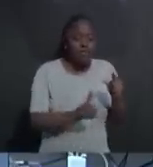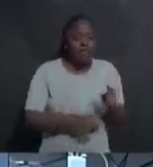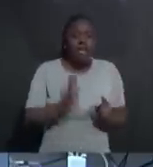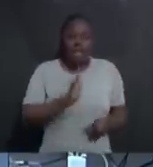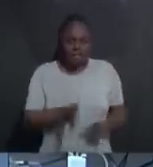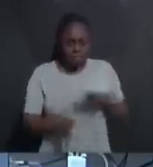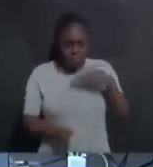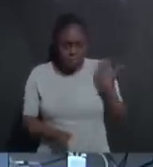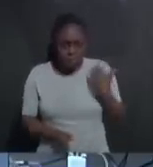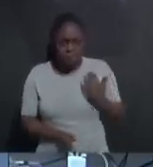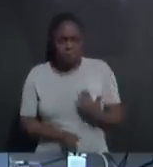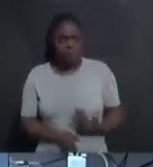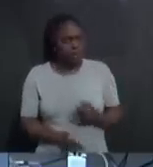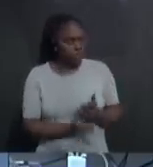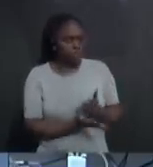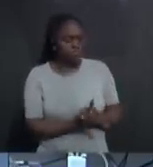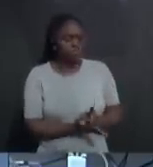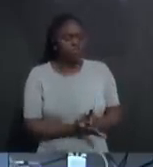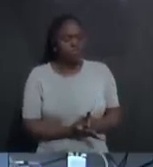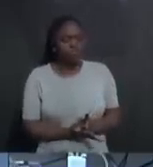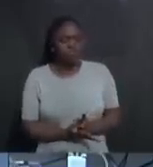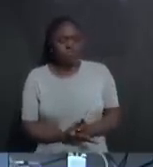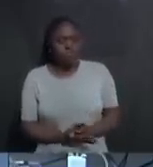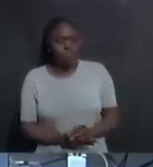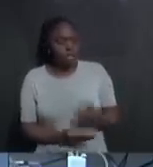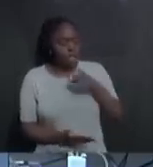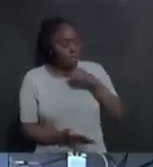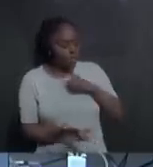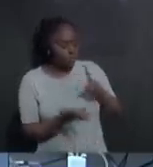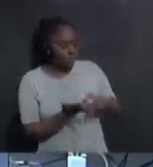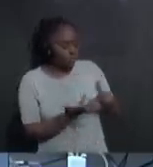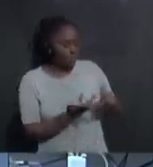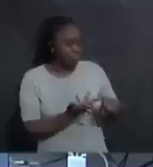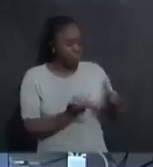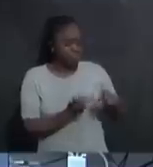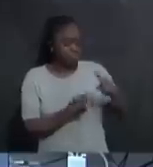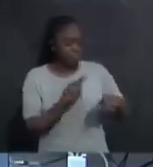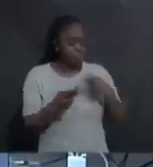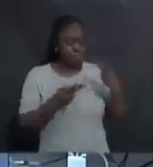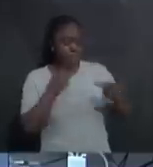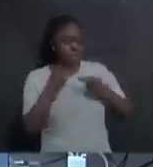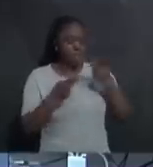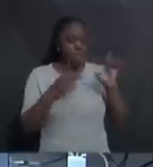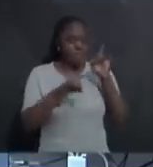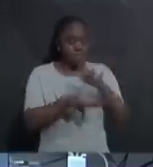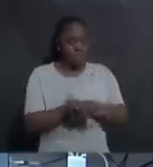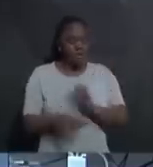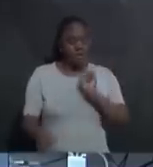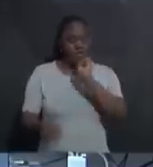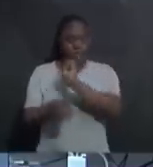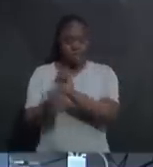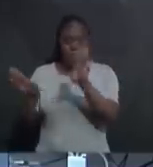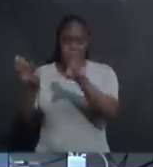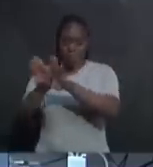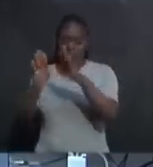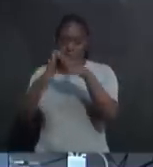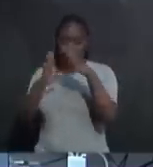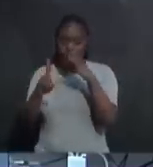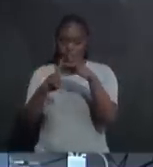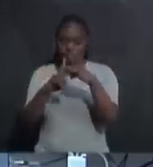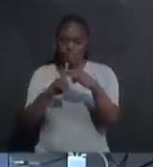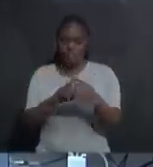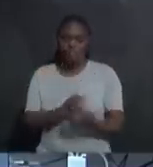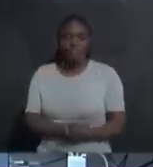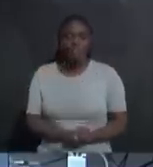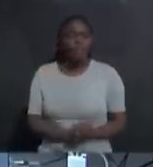morrer. Ó, oh, e eu tenho isso e acabei de falar, paramos na porta da igreja. Nós paramos